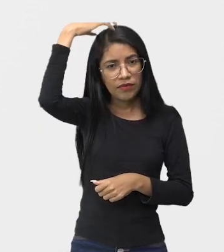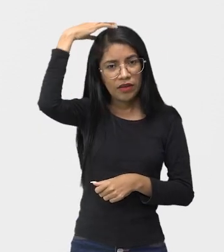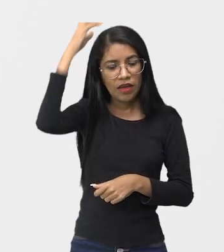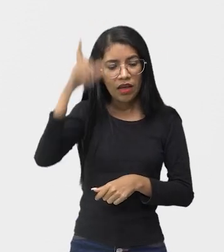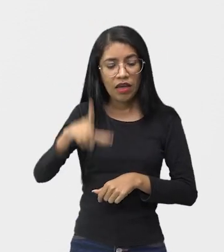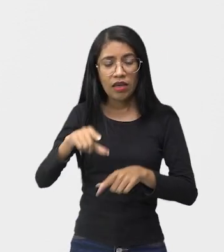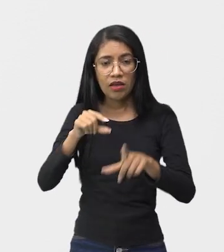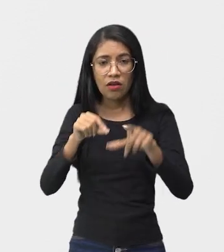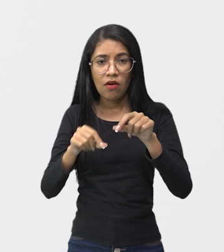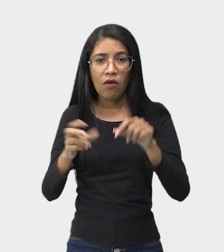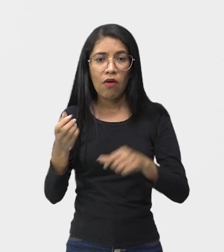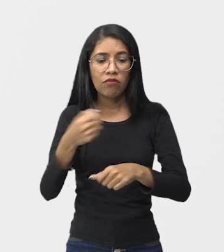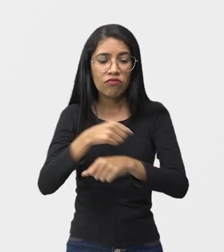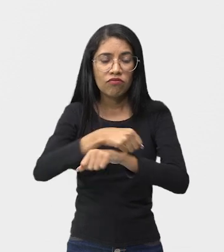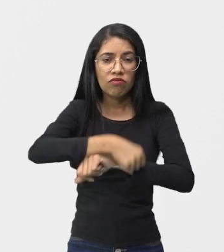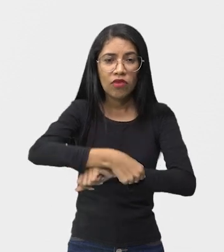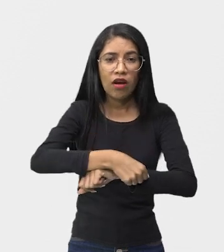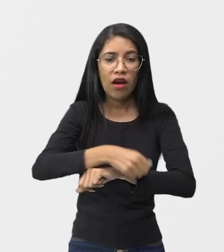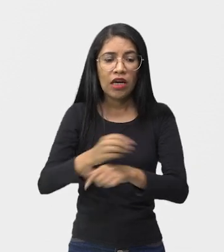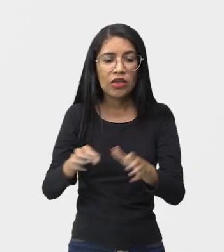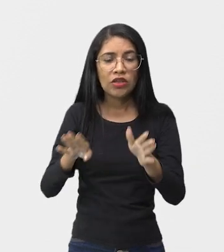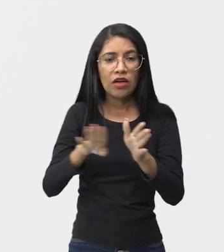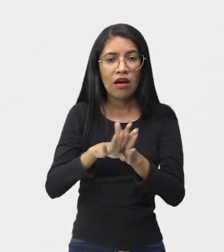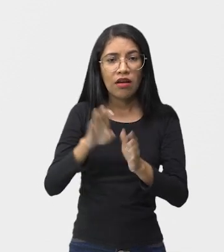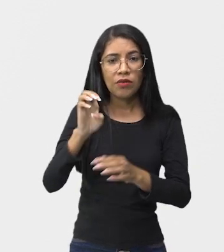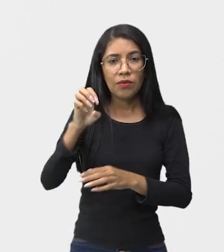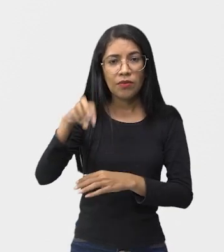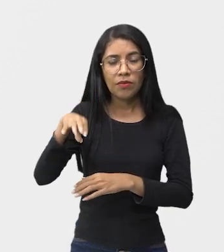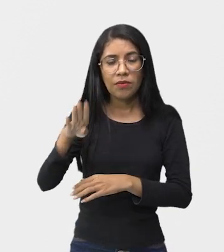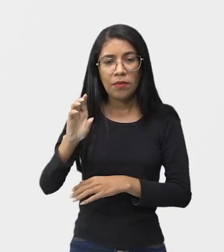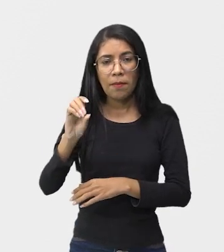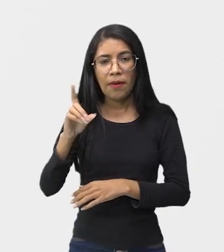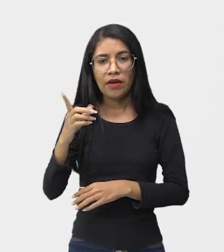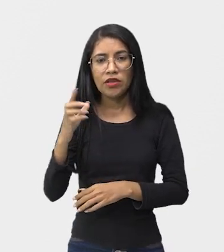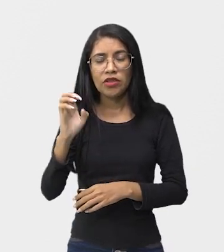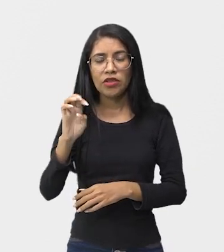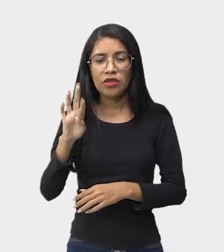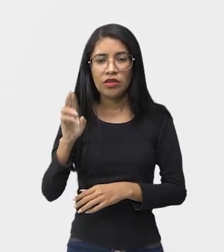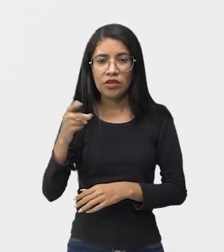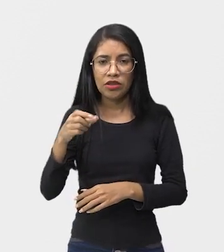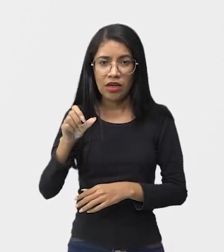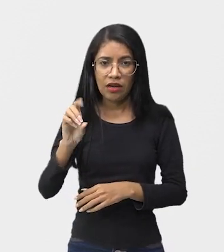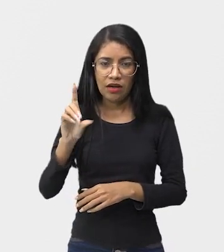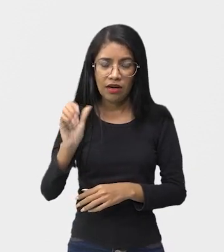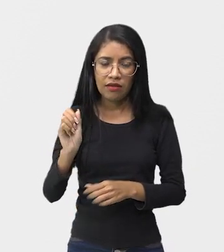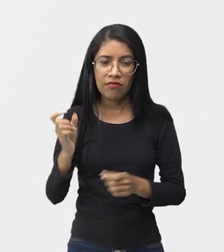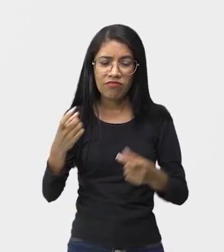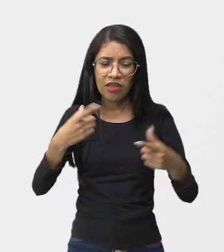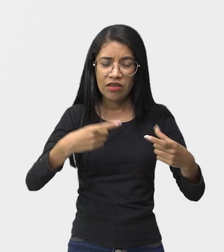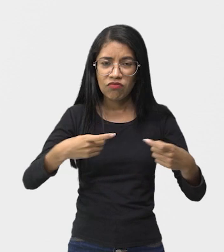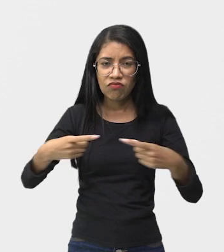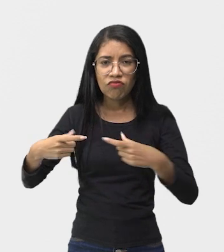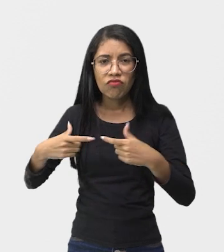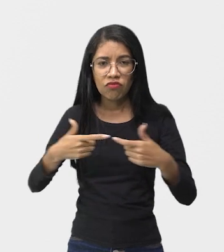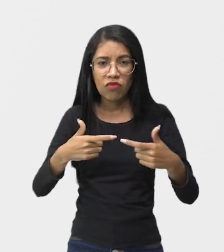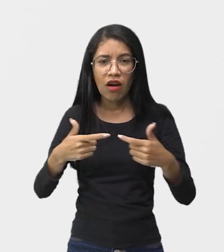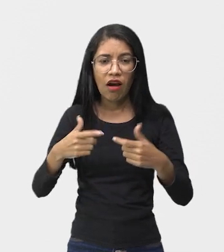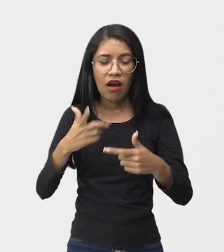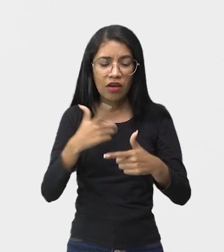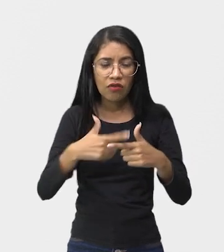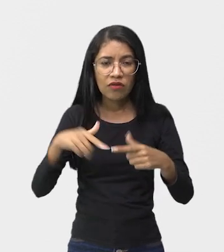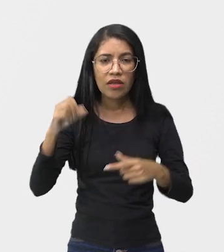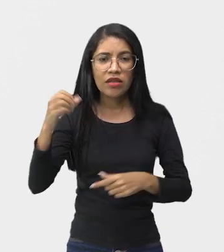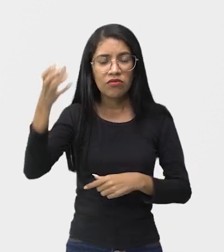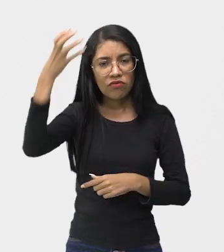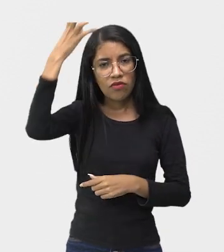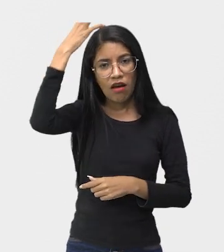pelos escravos, e da chegada da embaixada, que motiva a luta entre o partido do rei e do embaixador. Vence o